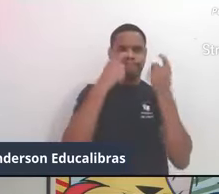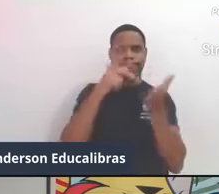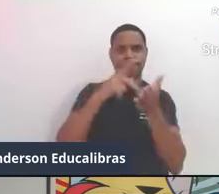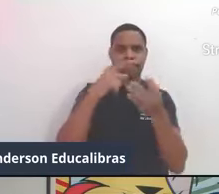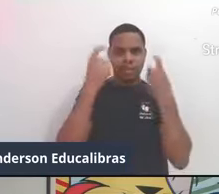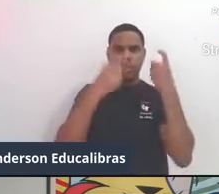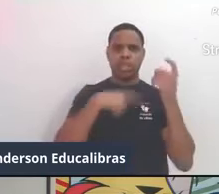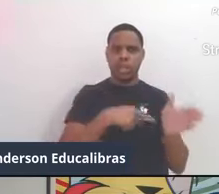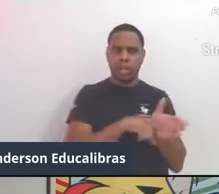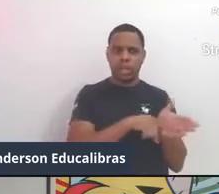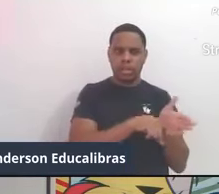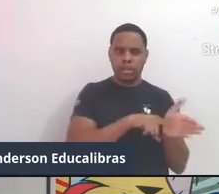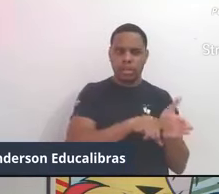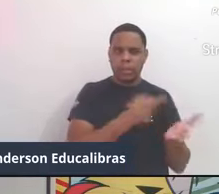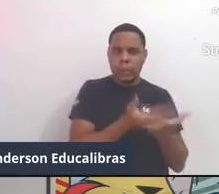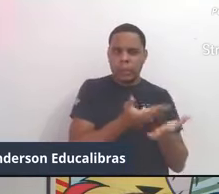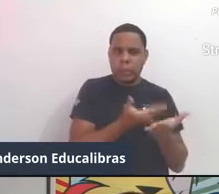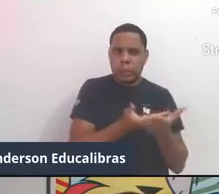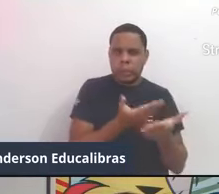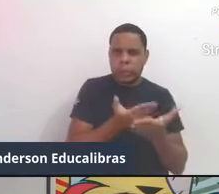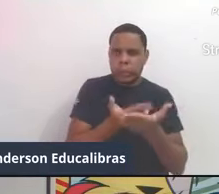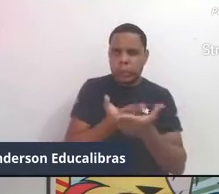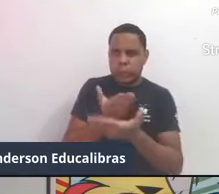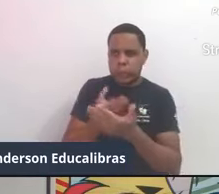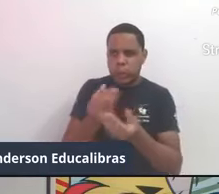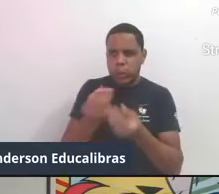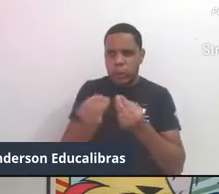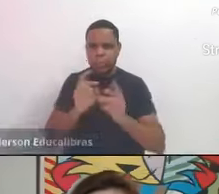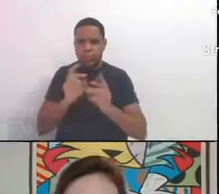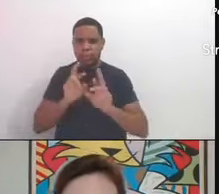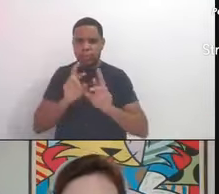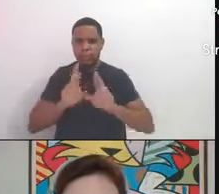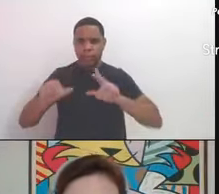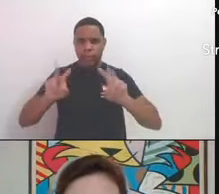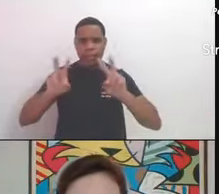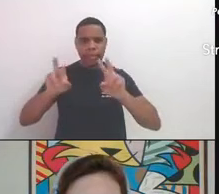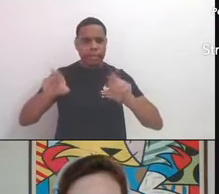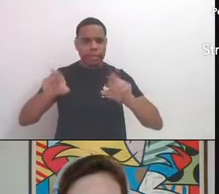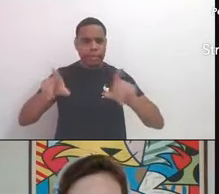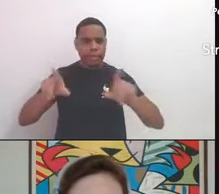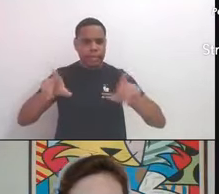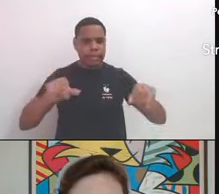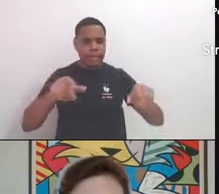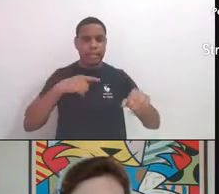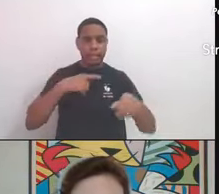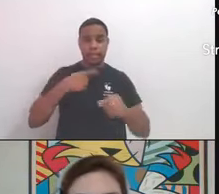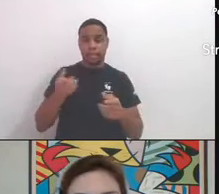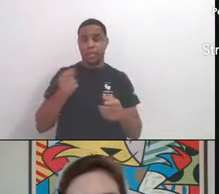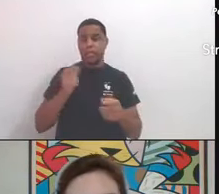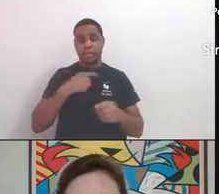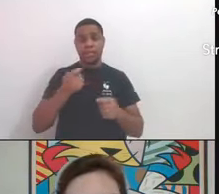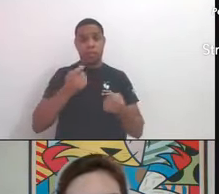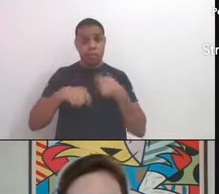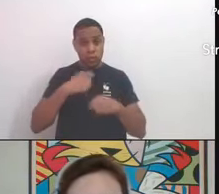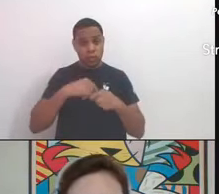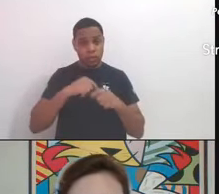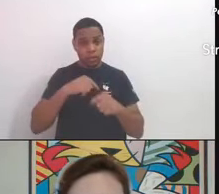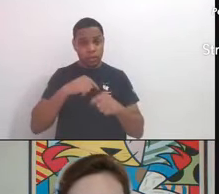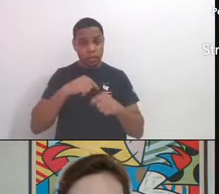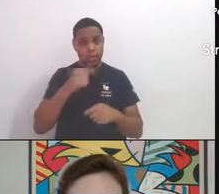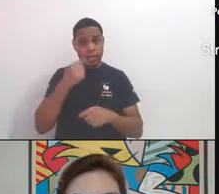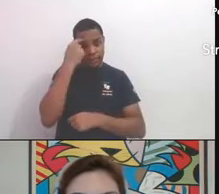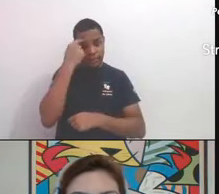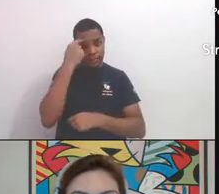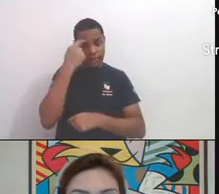vários cenários, que quando a gente fala de uma questão econômica, a gente deixa uma desigualdade